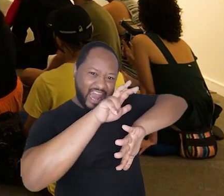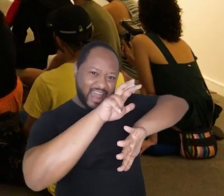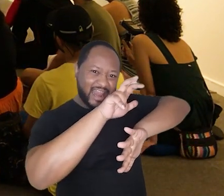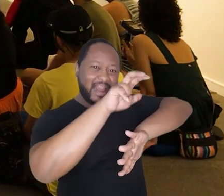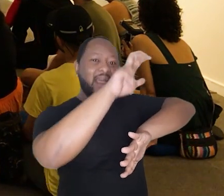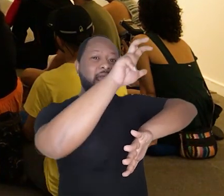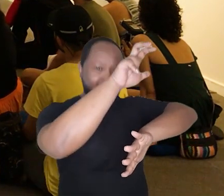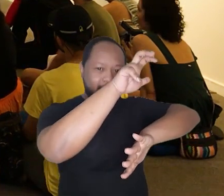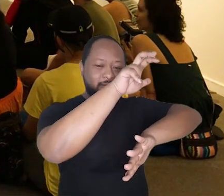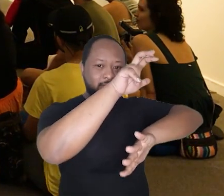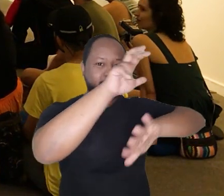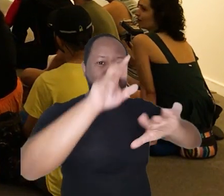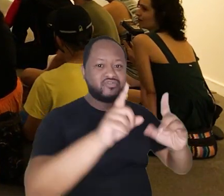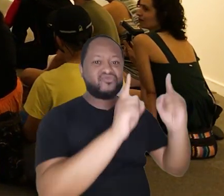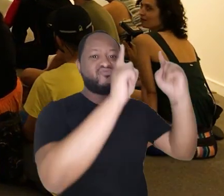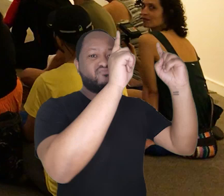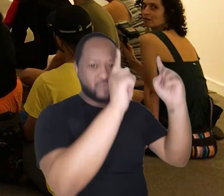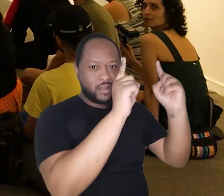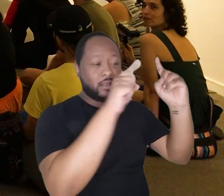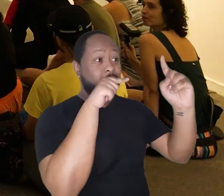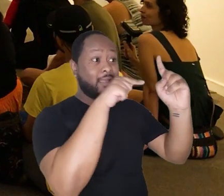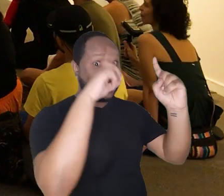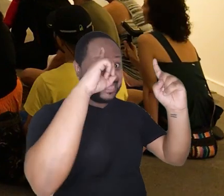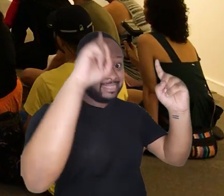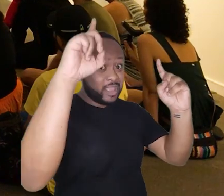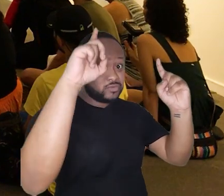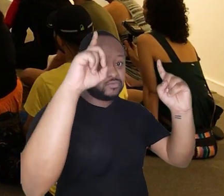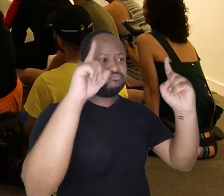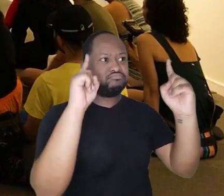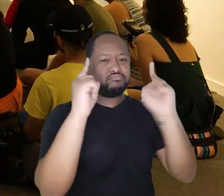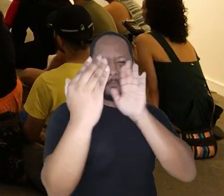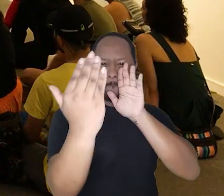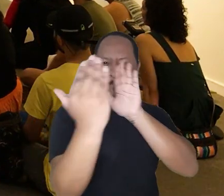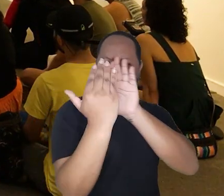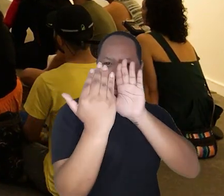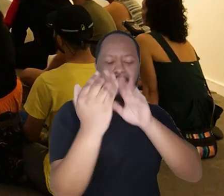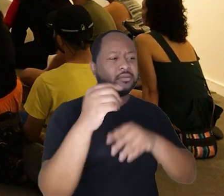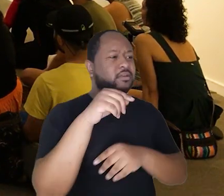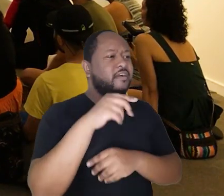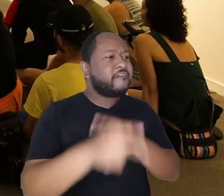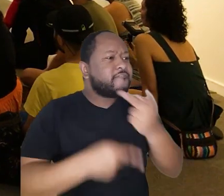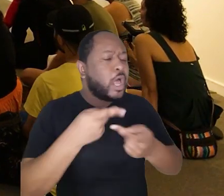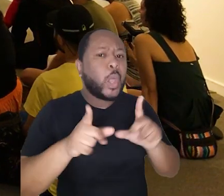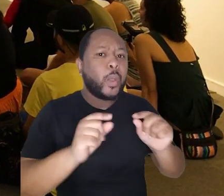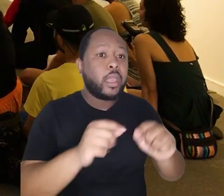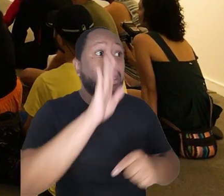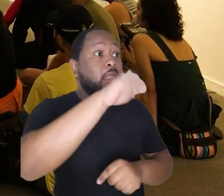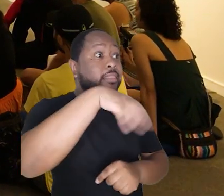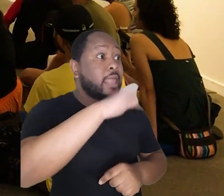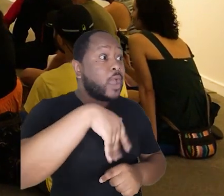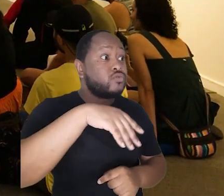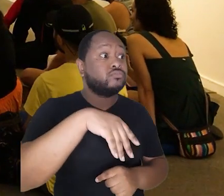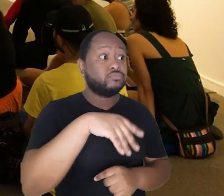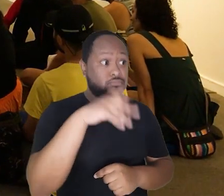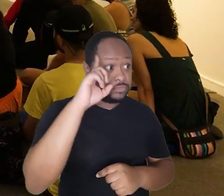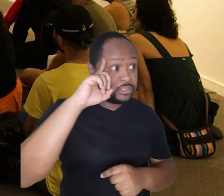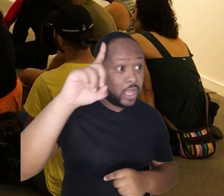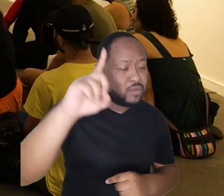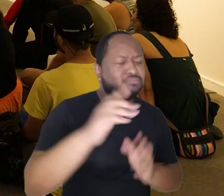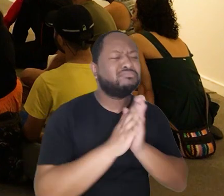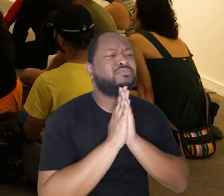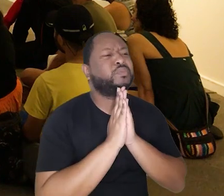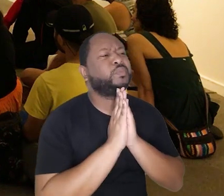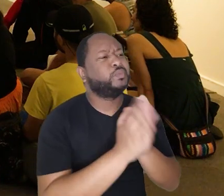escada, chegou até o deus Niame, e quando ele chegou lá, de frente para o deus Niame, ele disse, Deus Niame, por